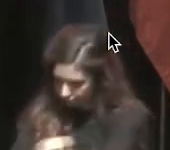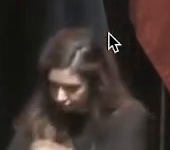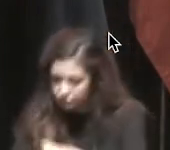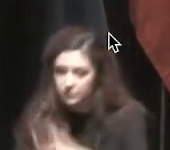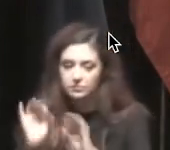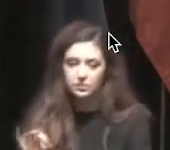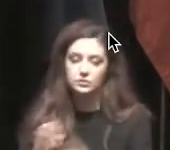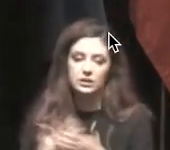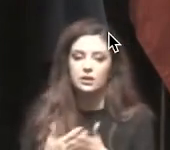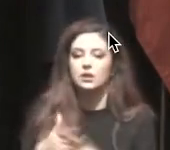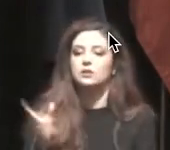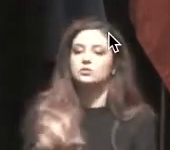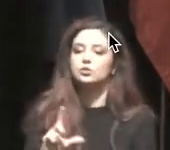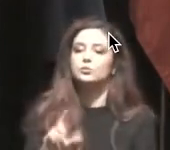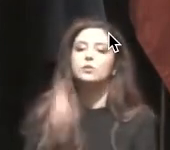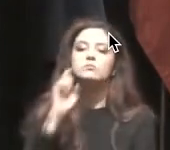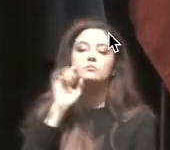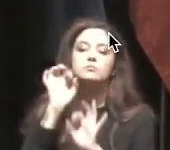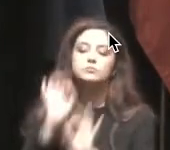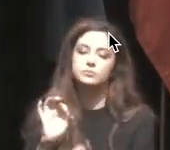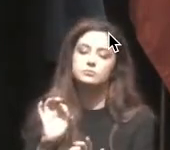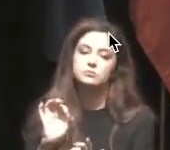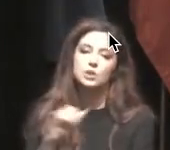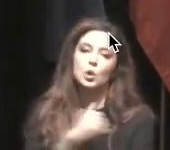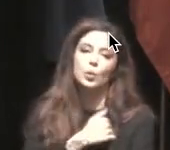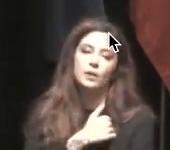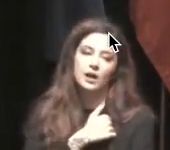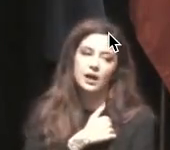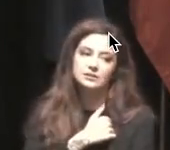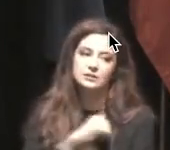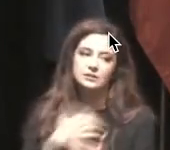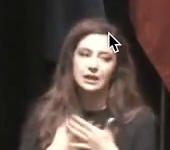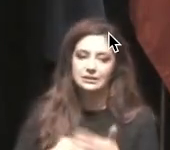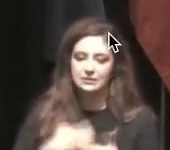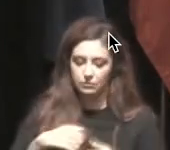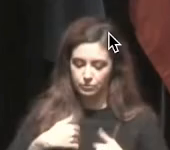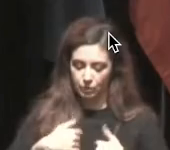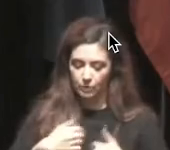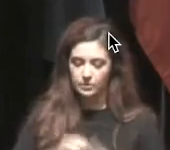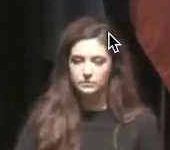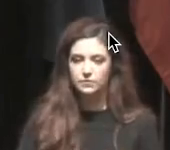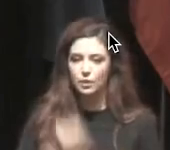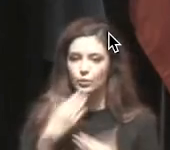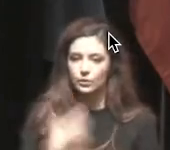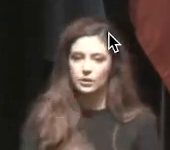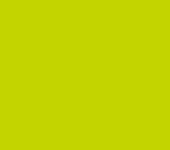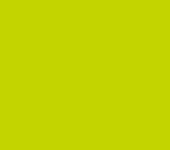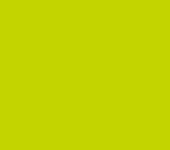Lisboa é efetivamente uma casa que todos sintam como sua. Muito obrigada.